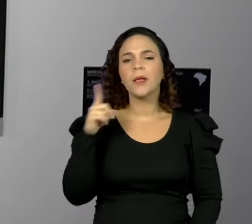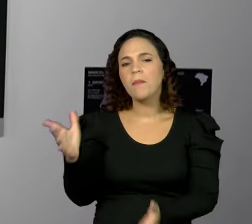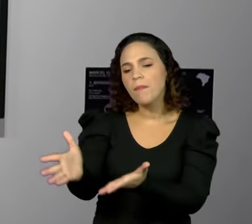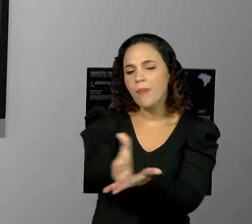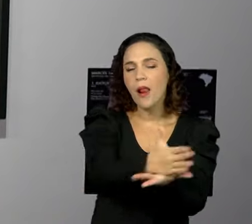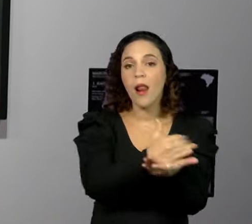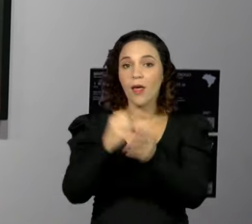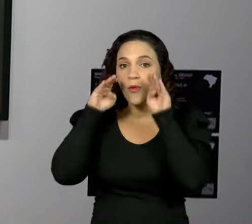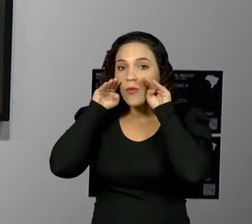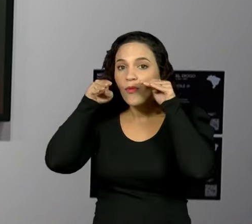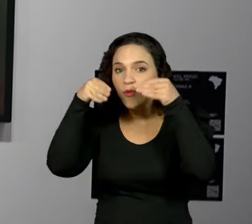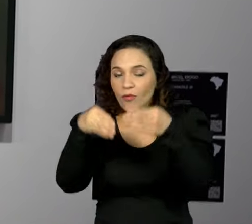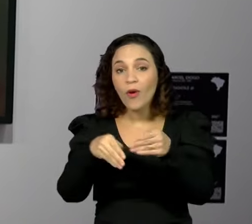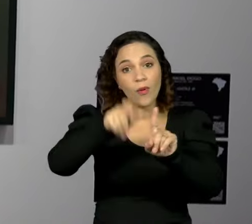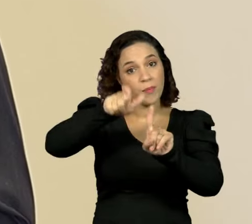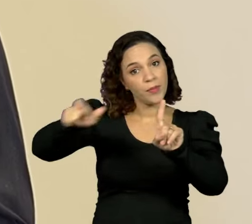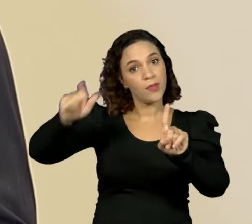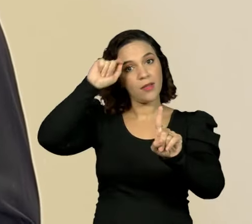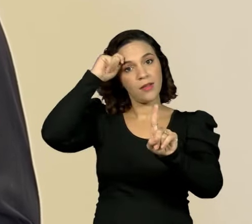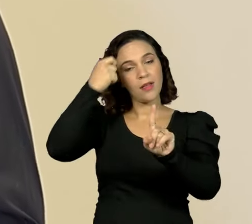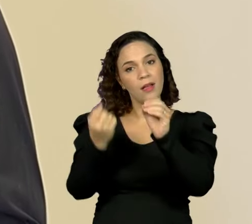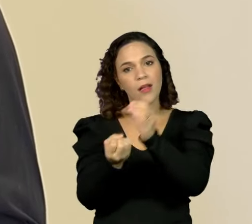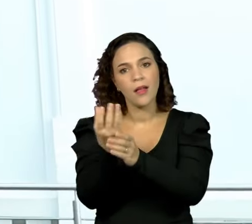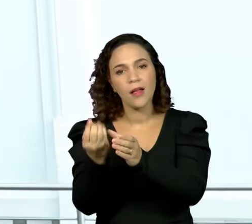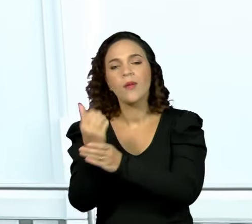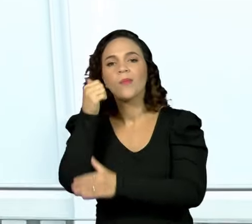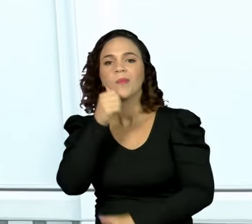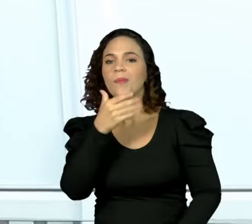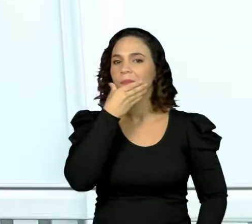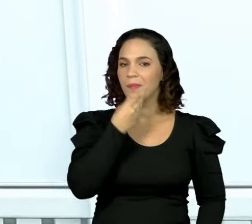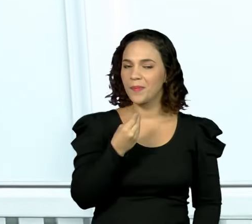focado na produção de artistas negros, negras, negres.